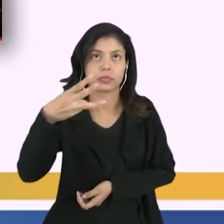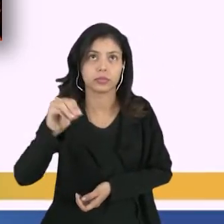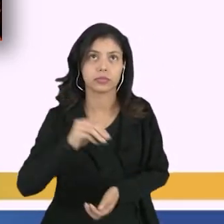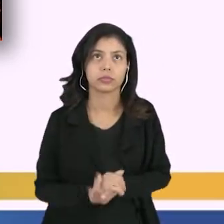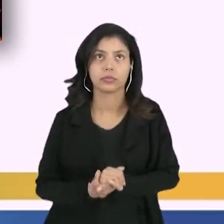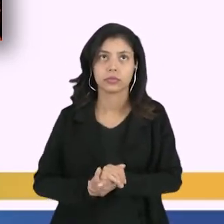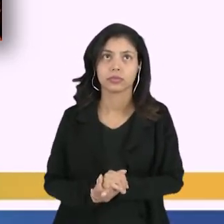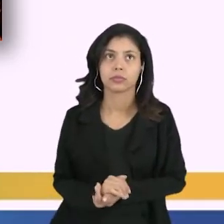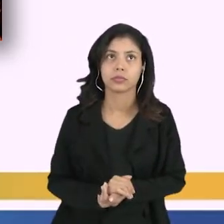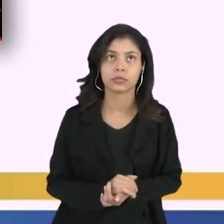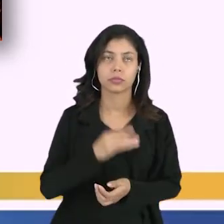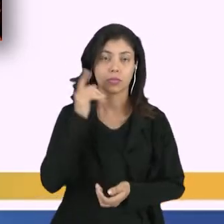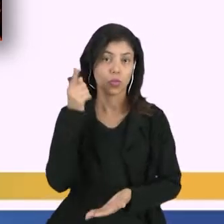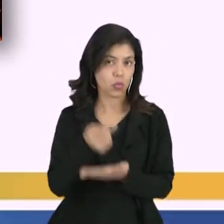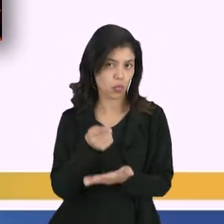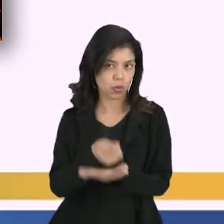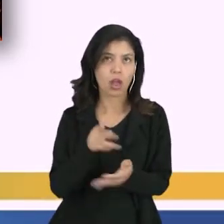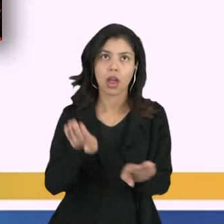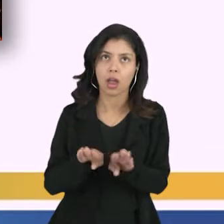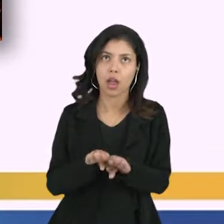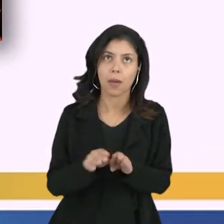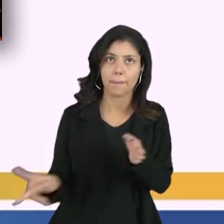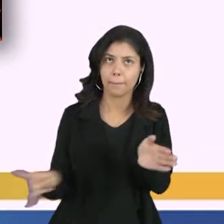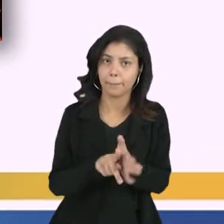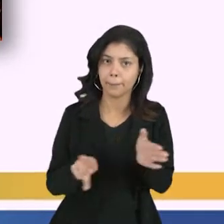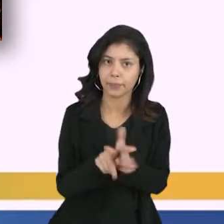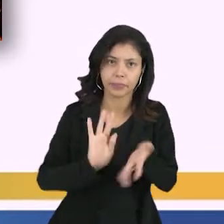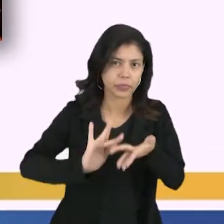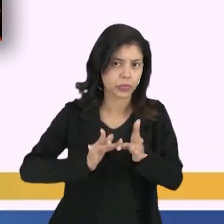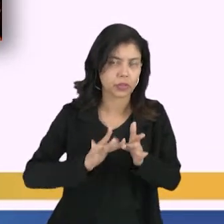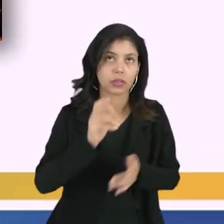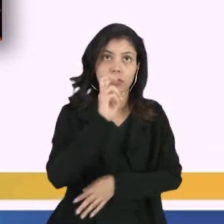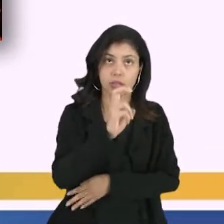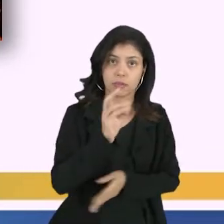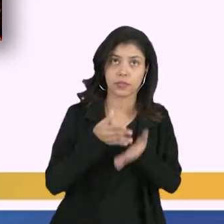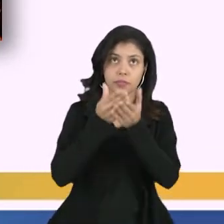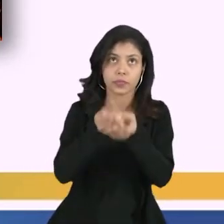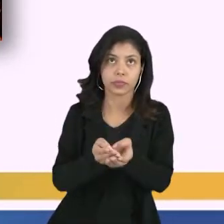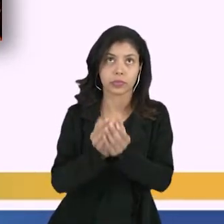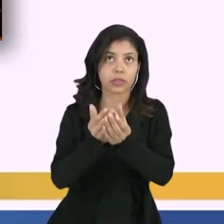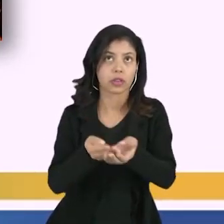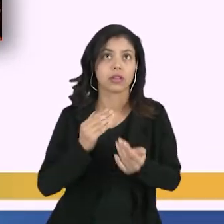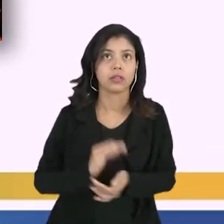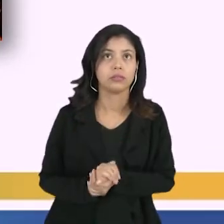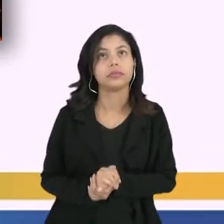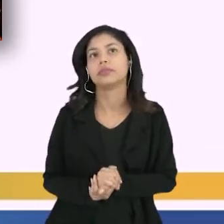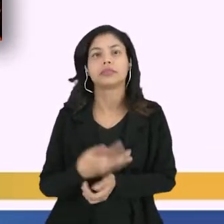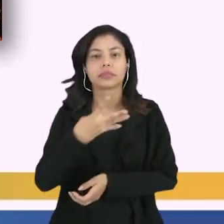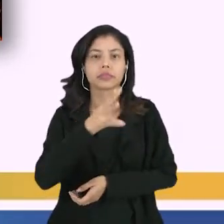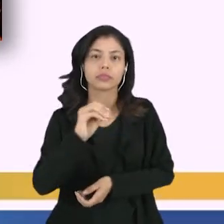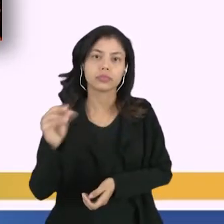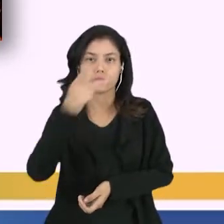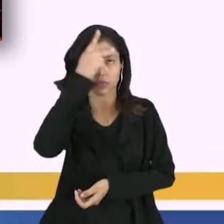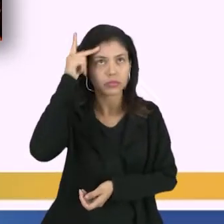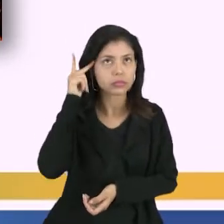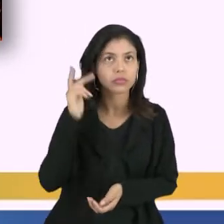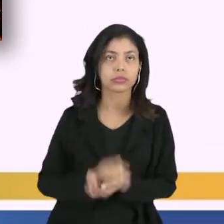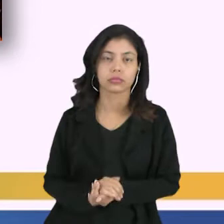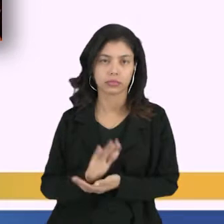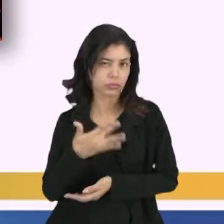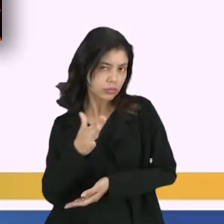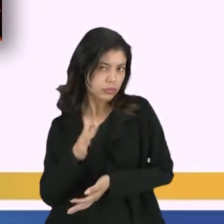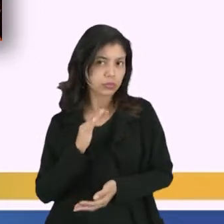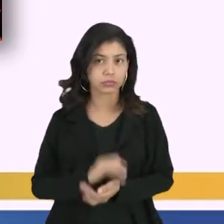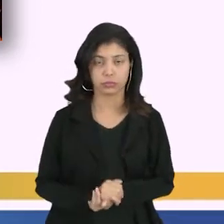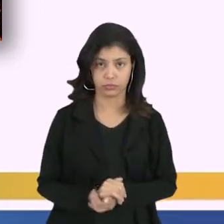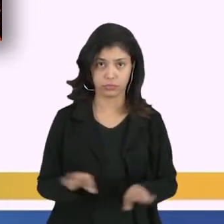1530, comandando a expedição que contava com 5 navios e uma tripulação de 400 pessoas mais ou menos, né? E